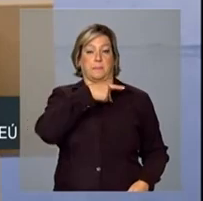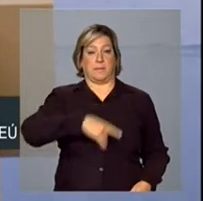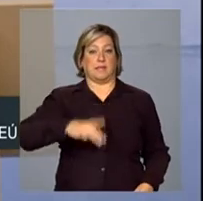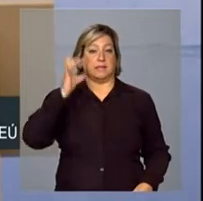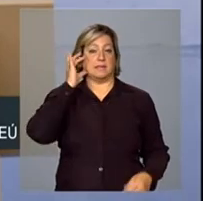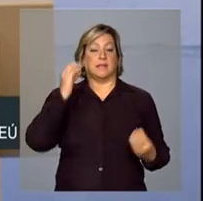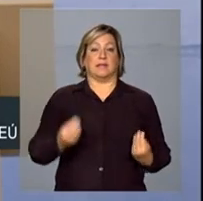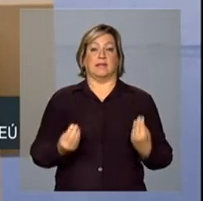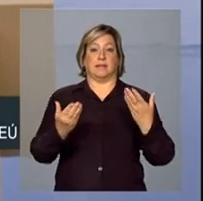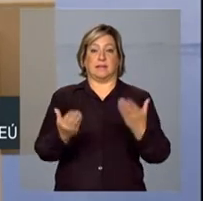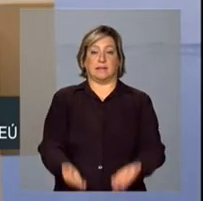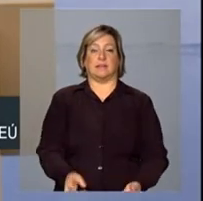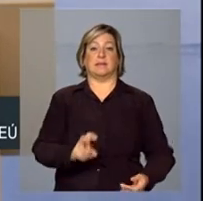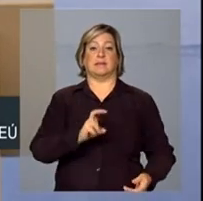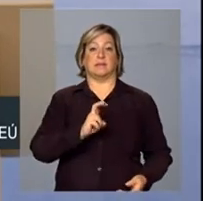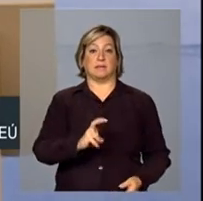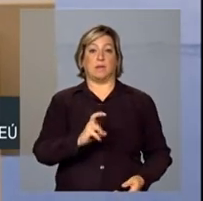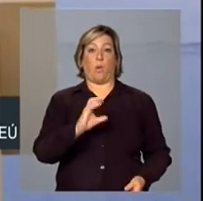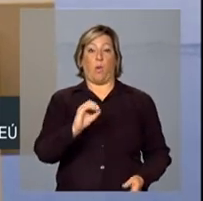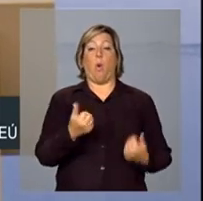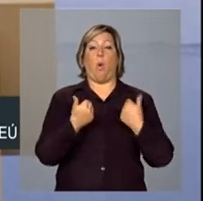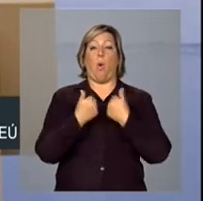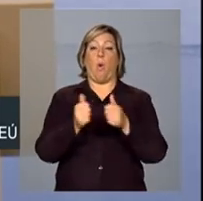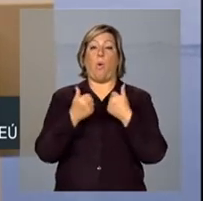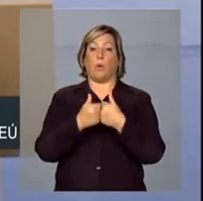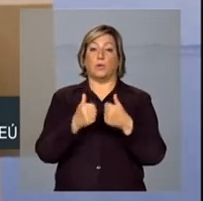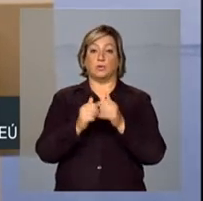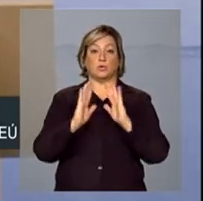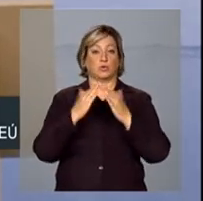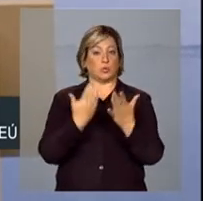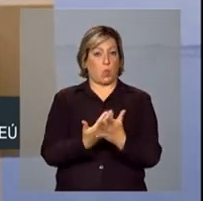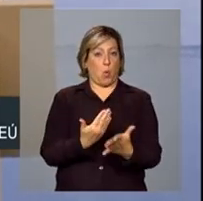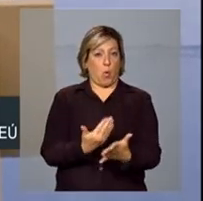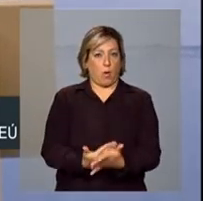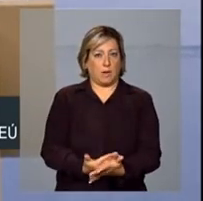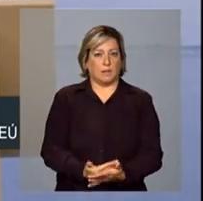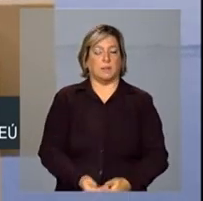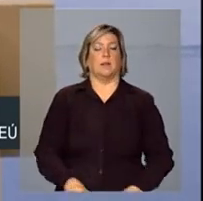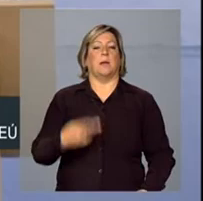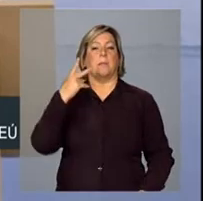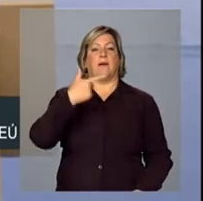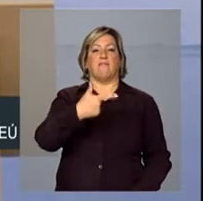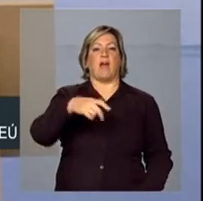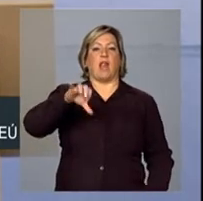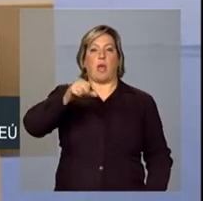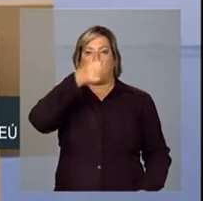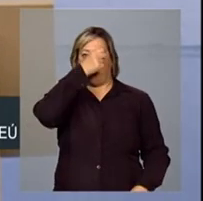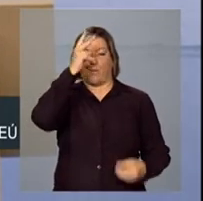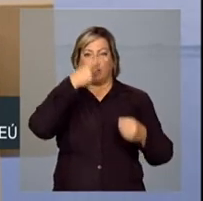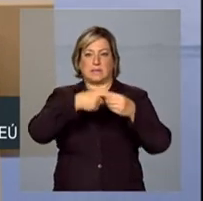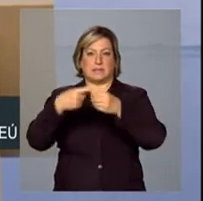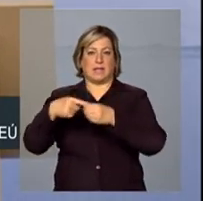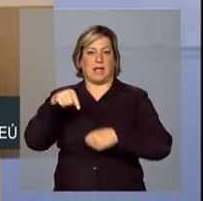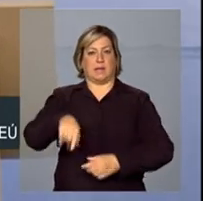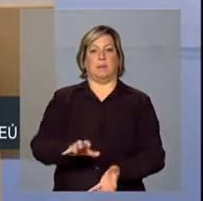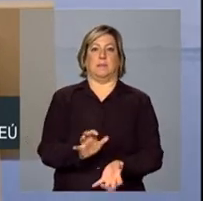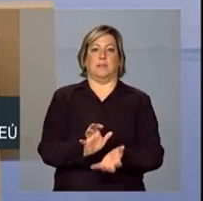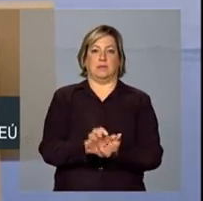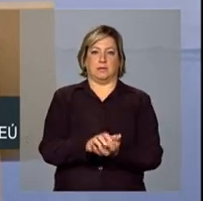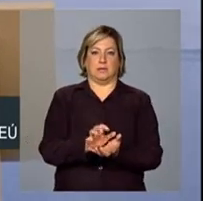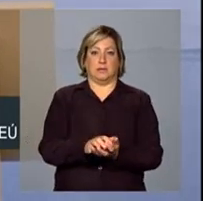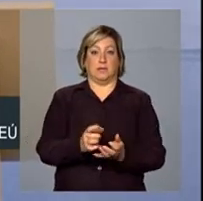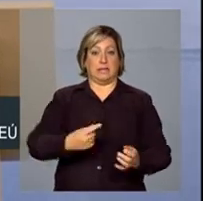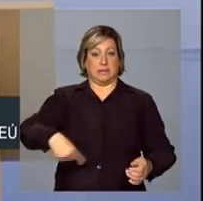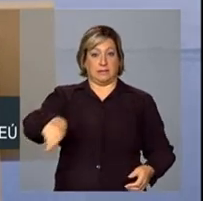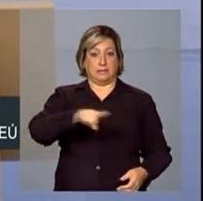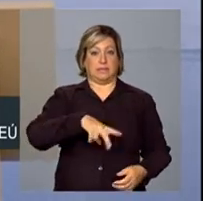entregando 50 ônibus escolares para 29 municípios aqui do Pernambuco. A esses